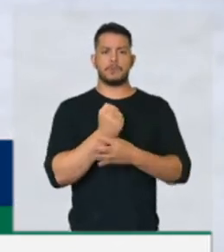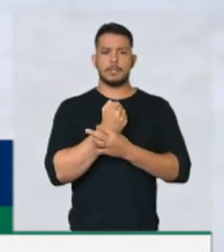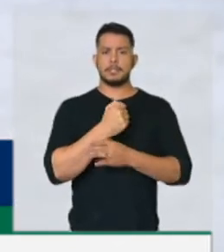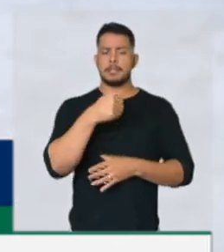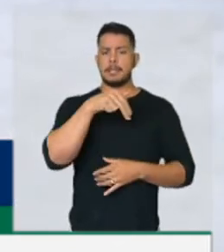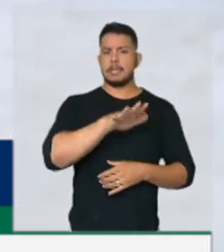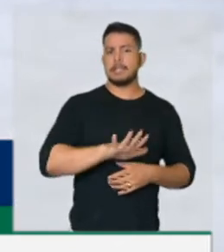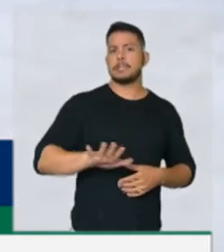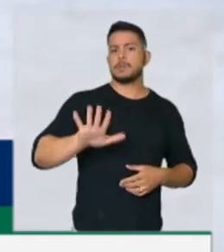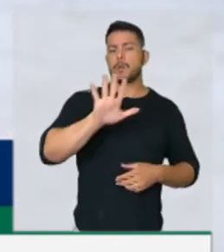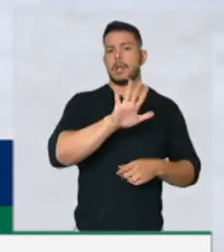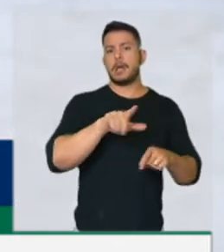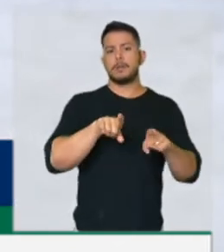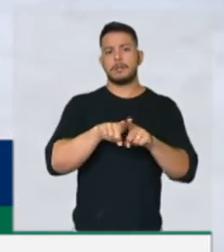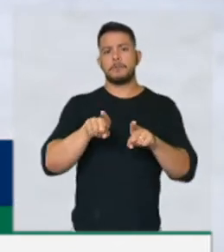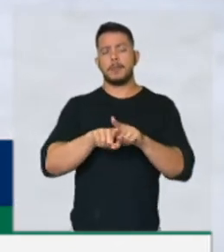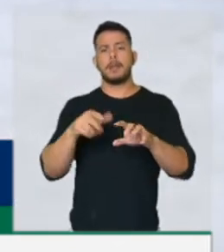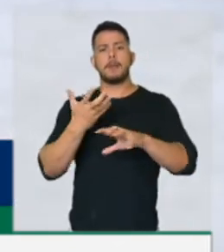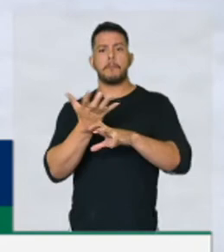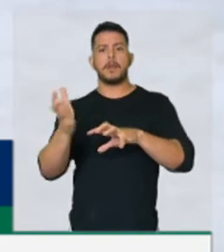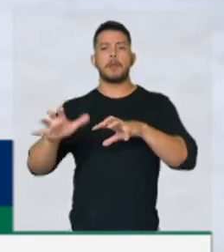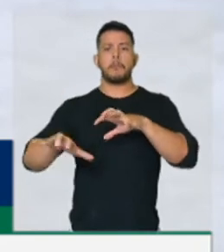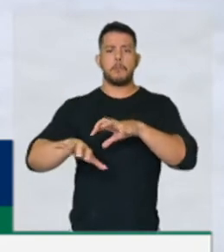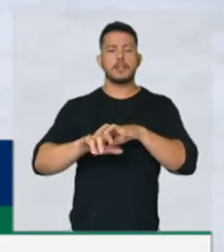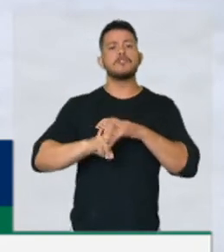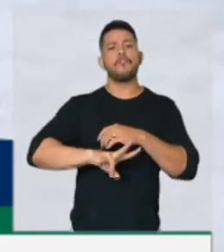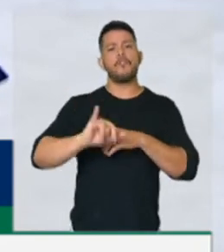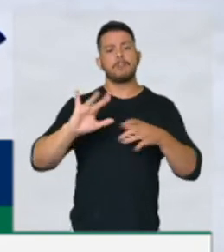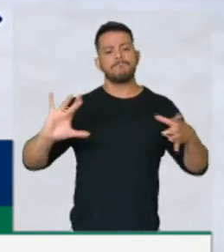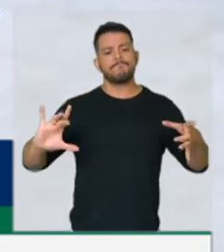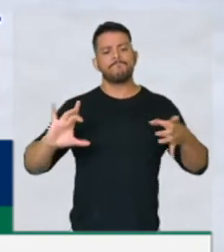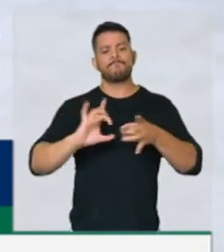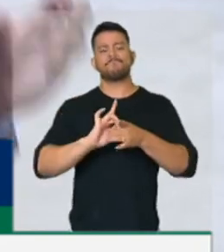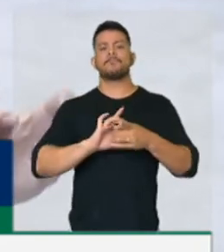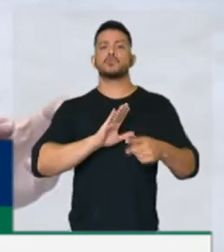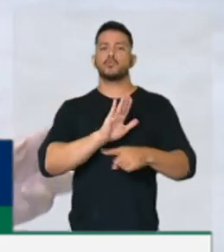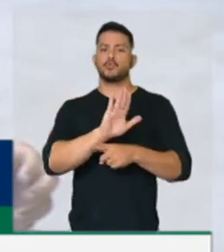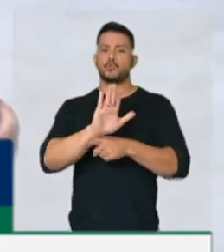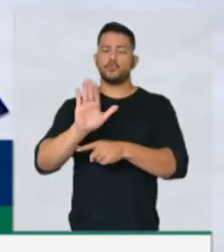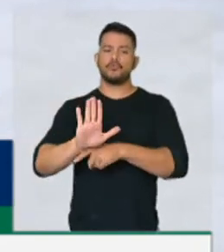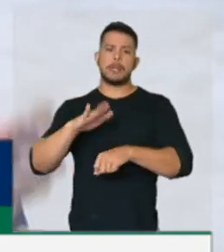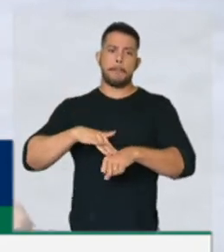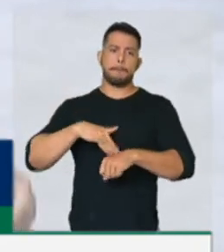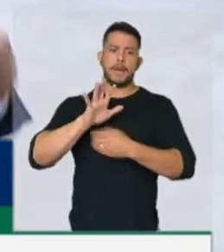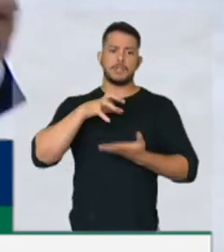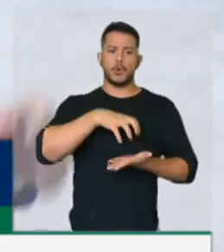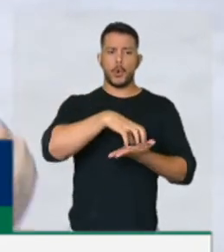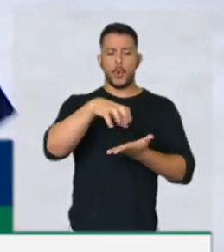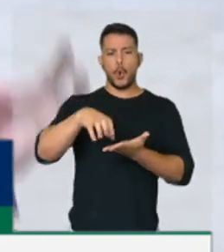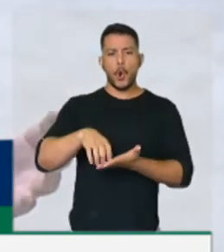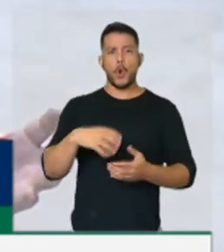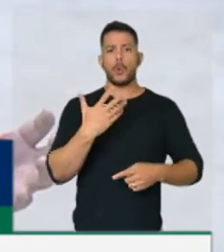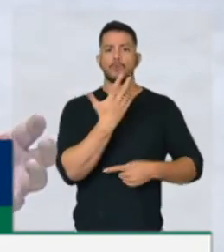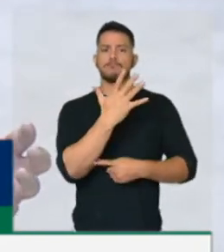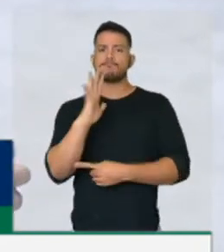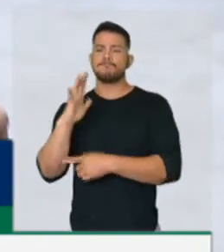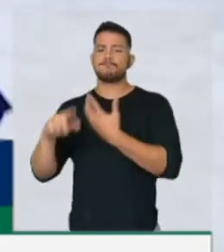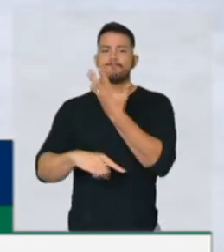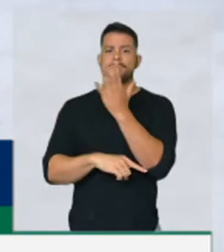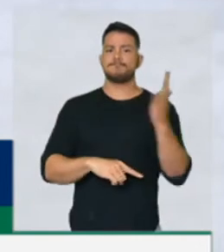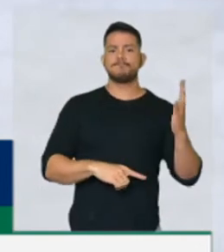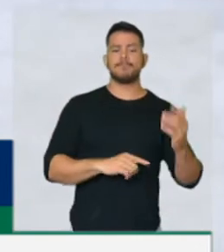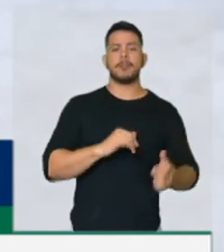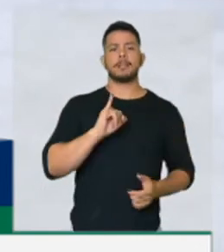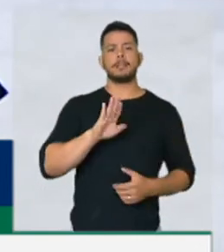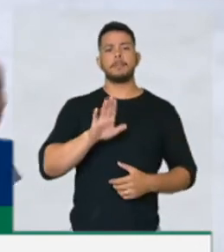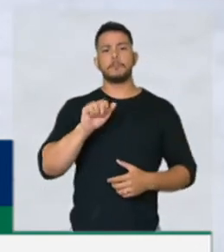e desenvolvimento sustentável vai somar muito com os órgãos ambientais, IBAMA, ICMBio e outros,